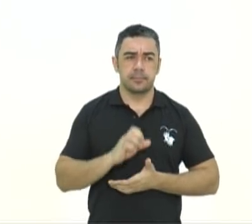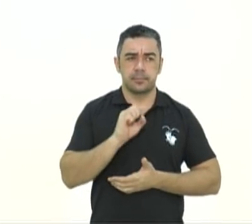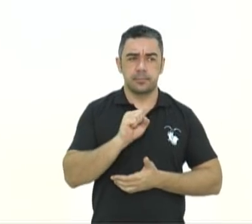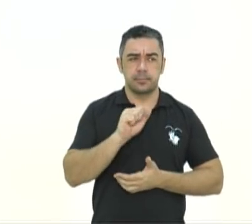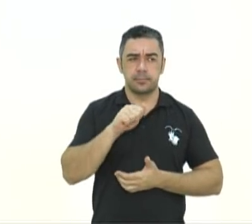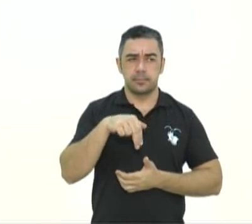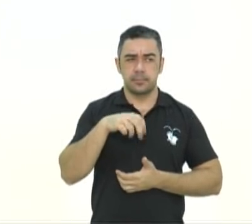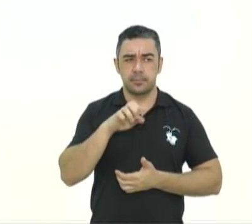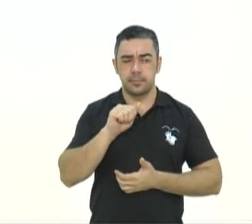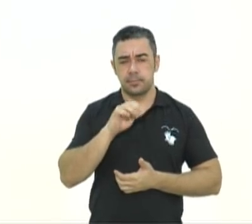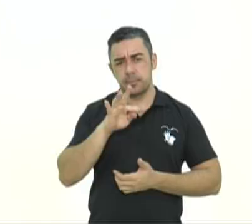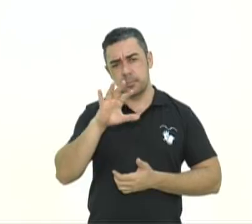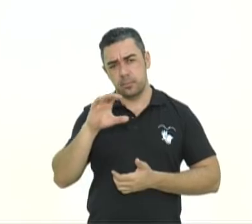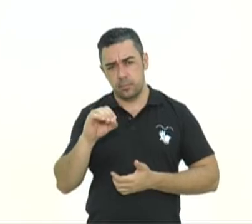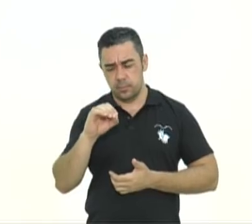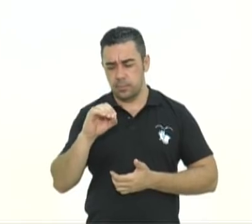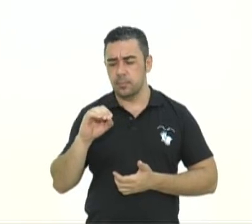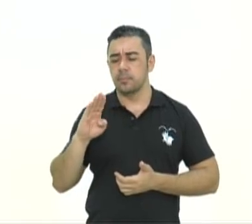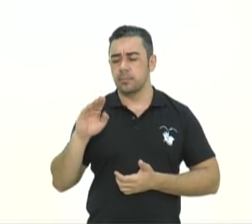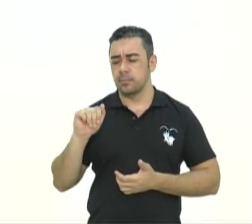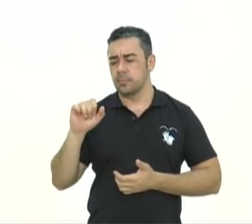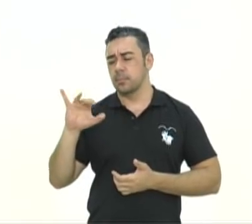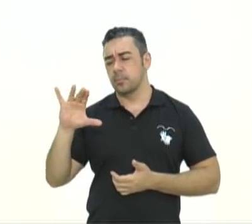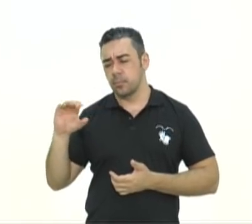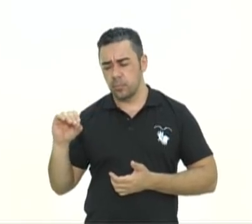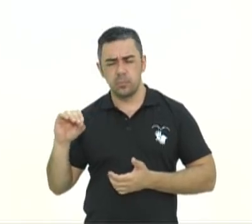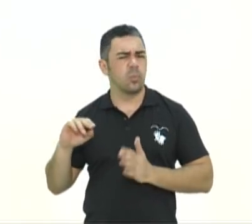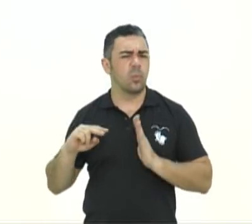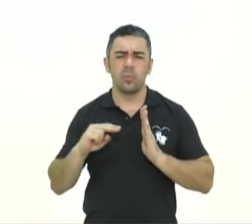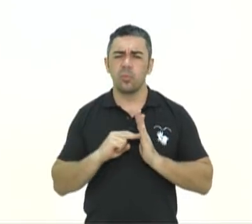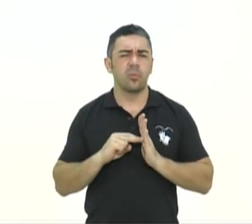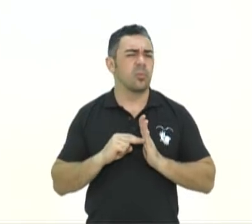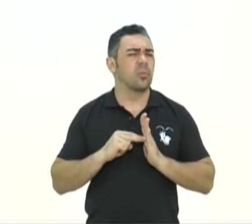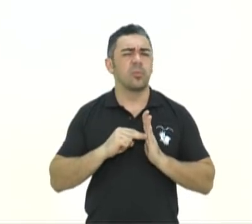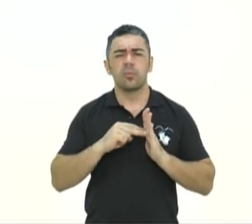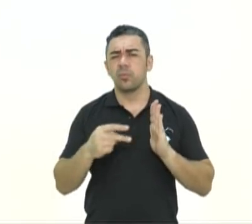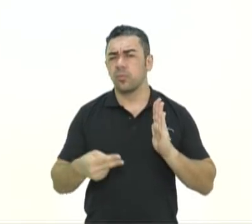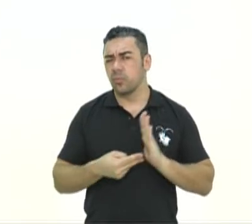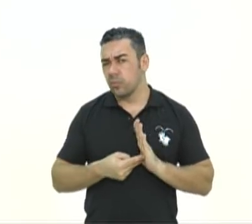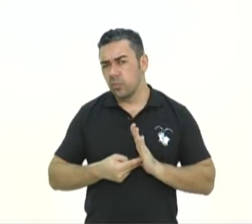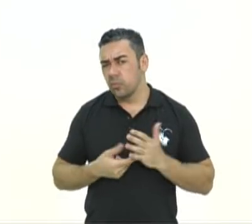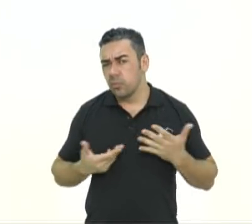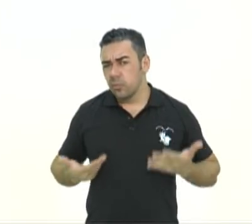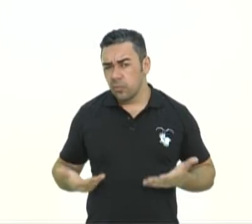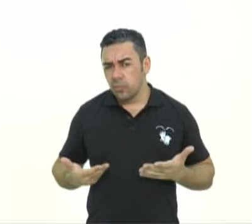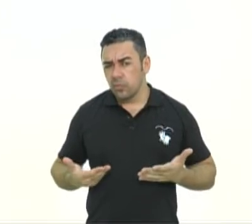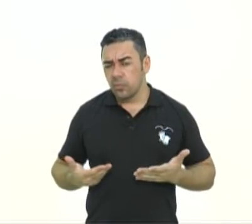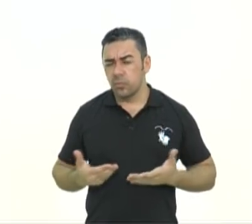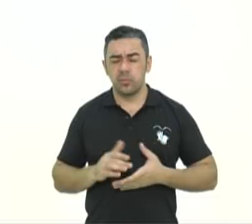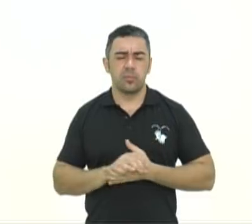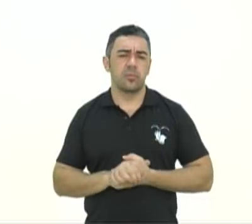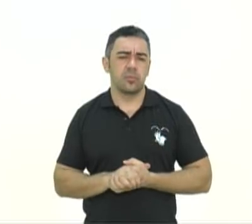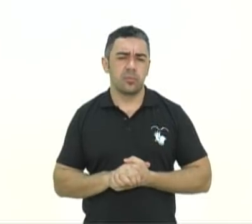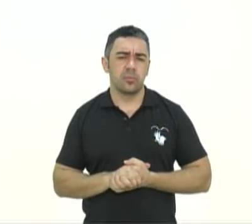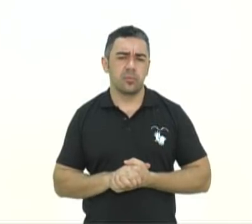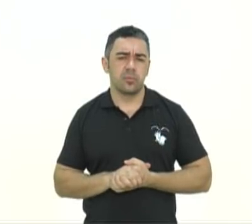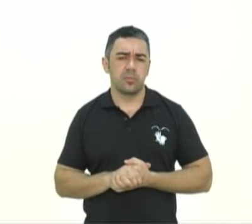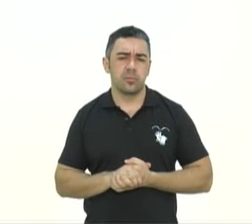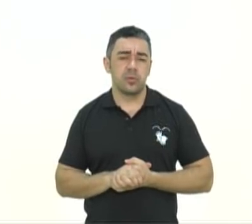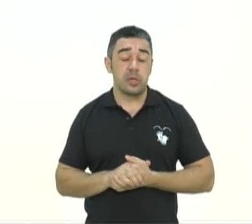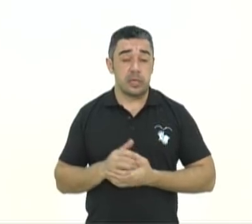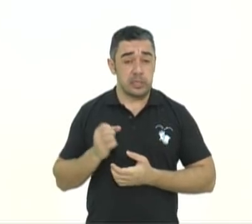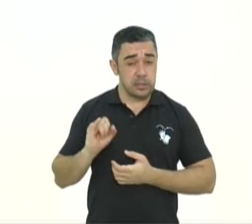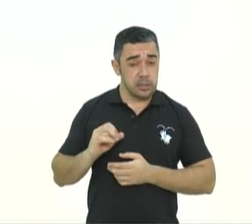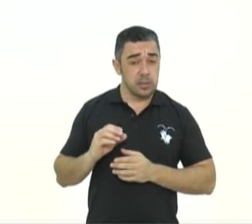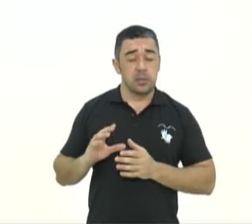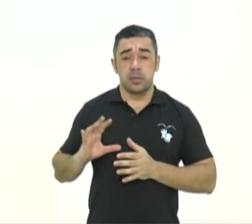Saneamento básico. O que será que é saneamento básico? O que será que a expressão acima significa? Quando aplicado